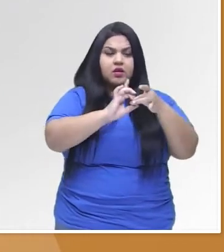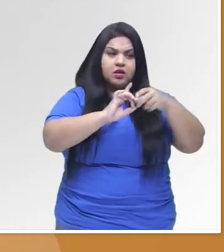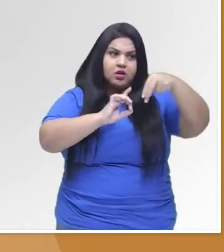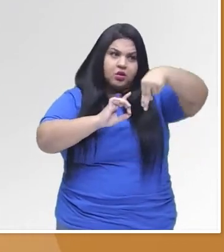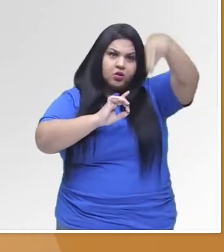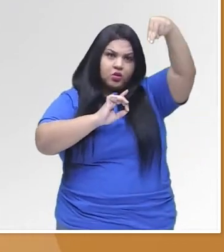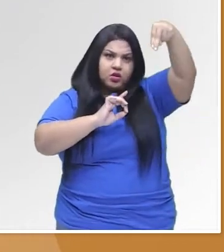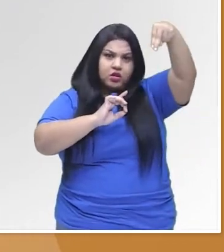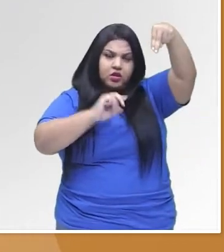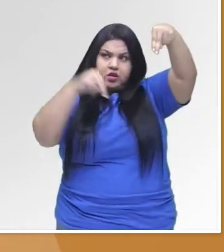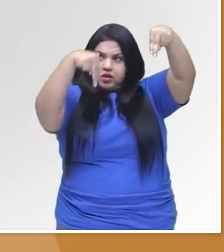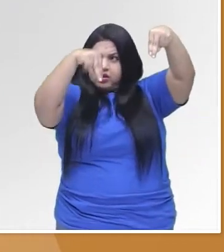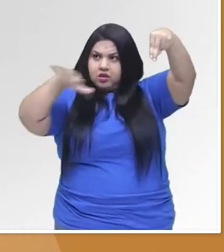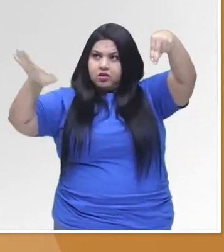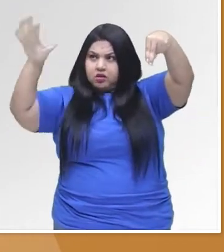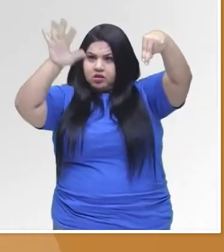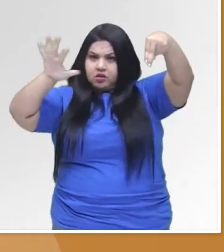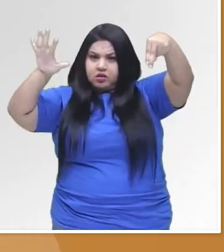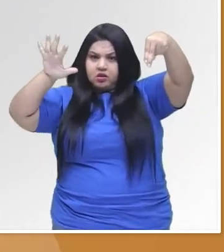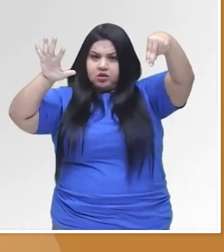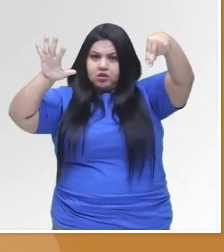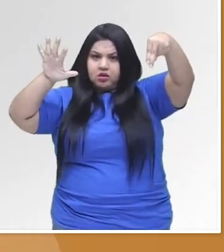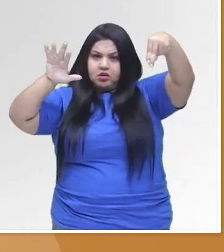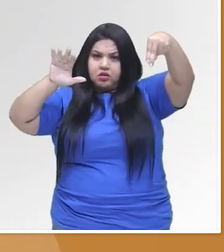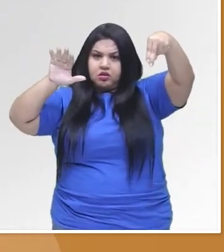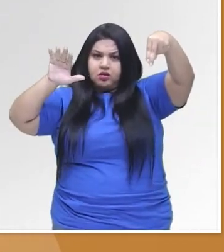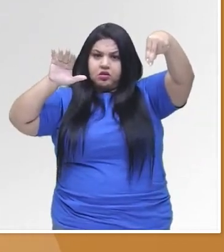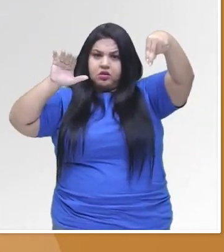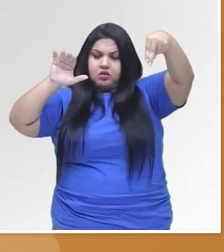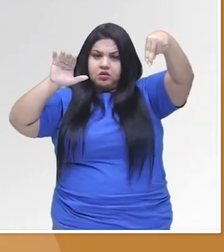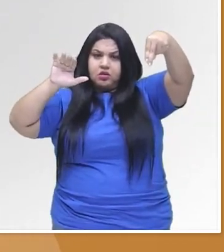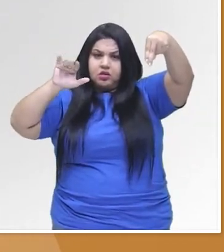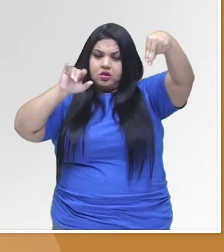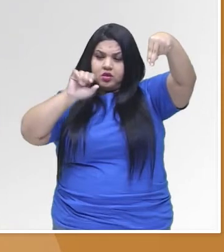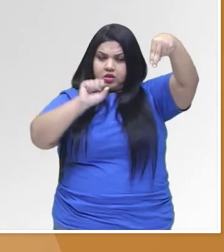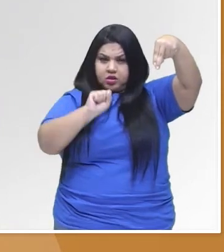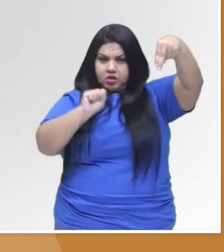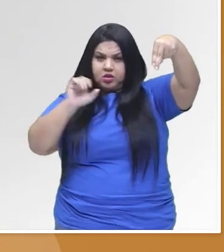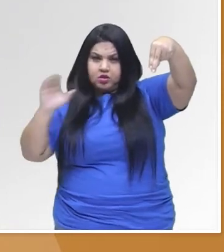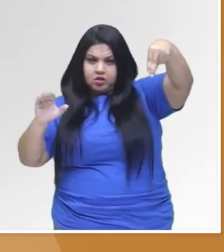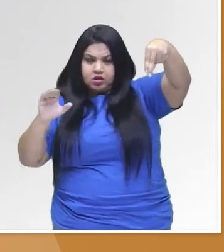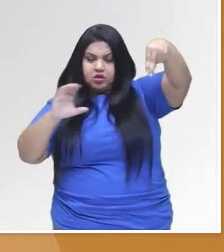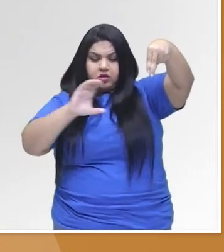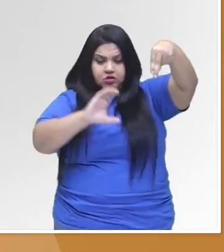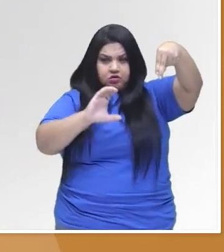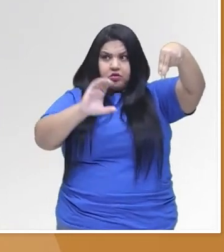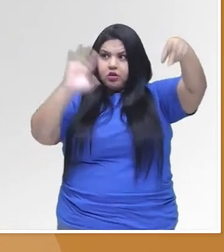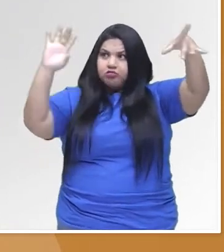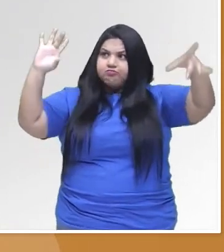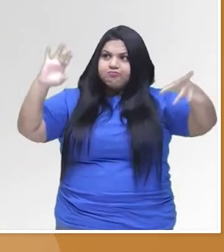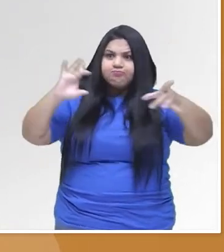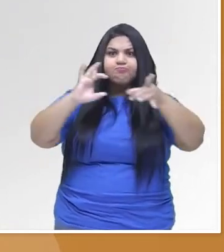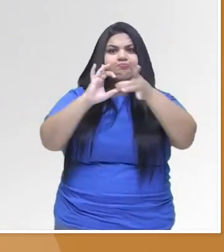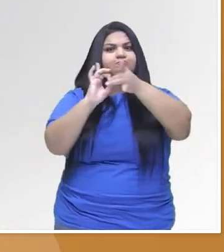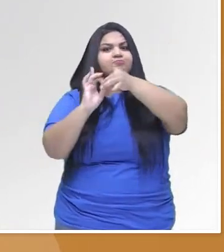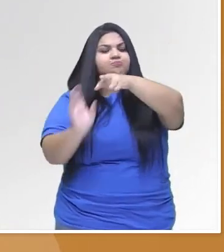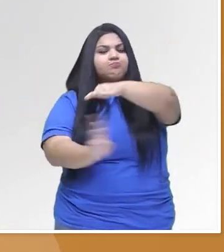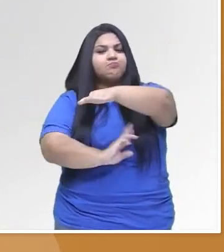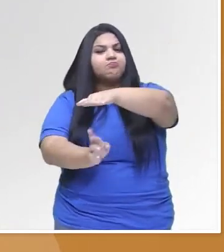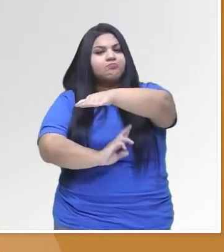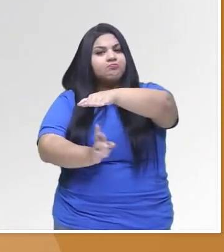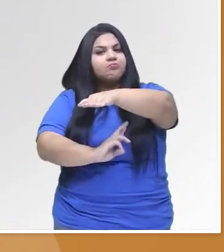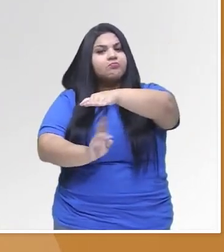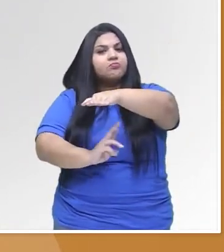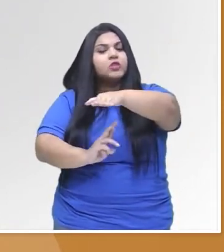Norte, o Nordeste e o Sudeste e o Centro-Oeste. Todos são interligados por essas rodovias. Todas elas